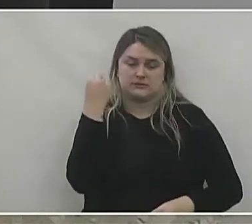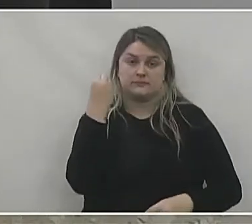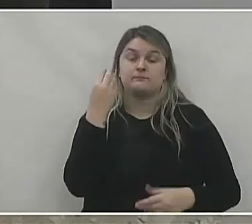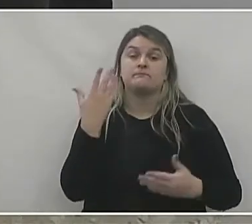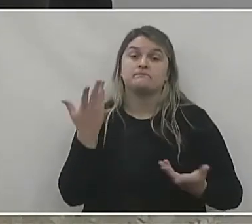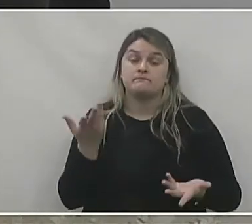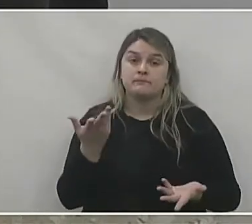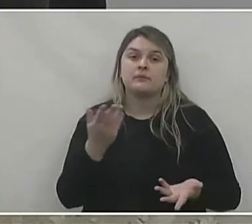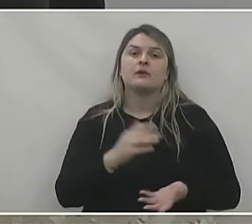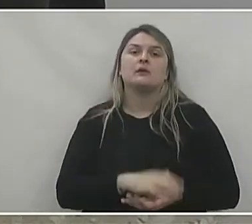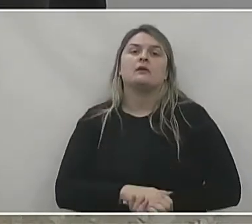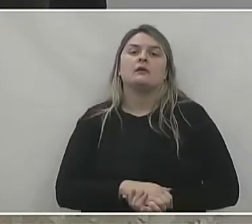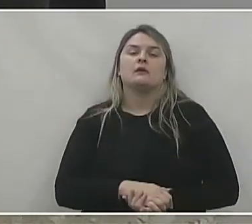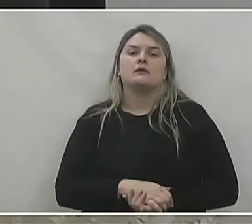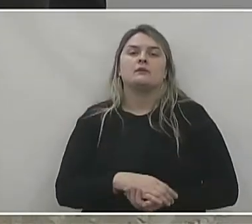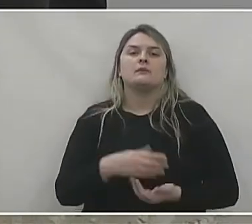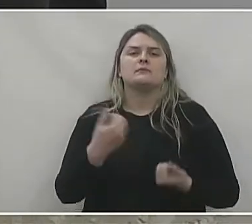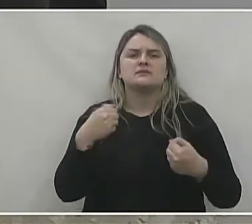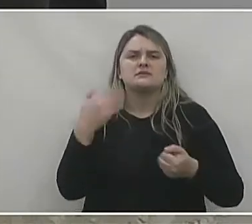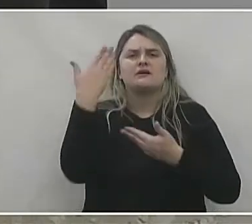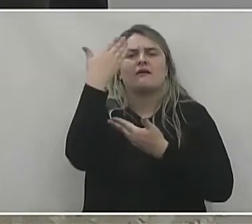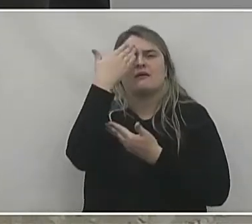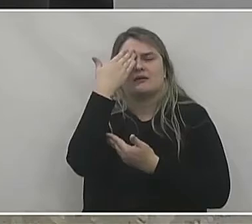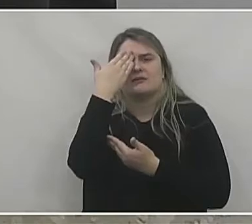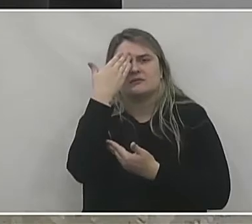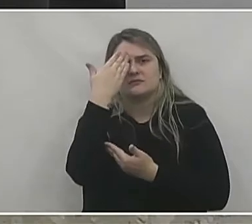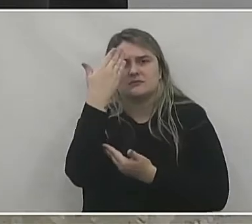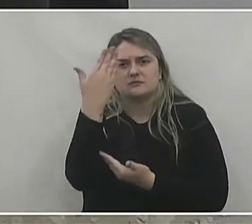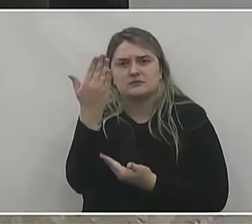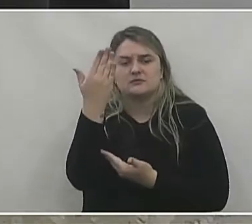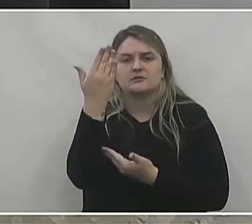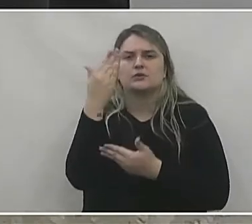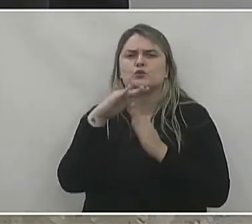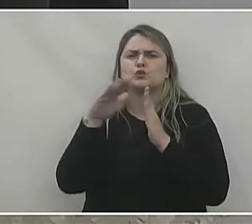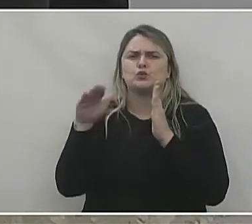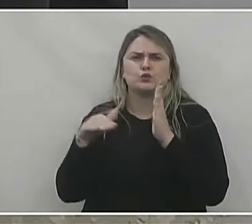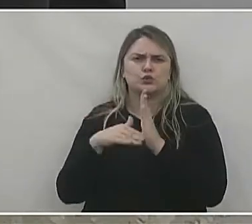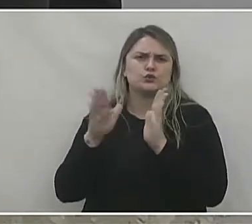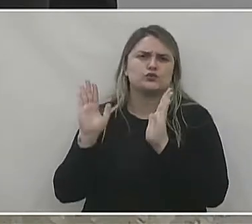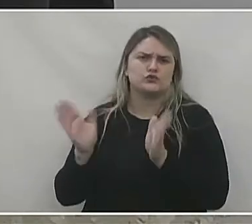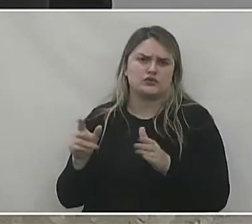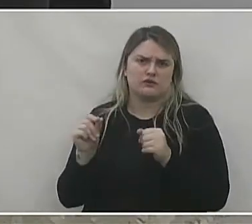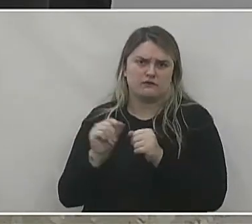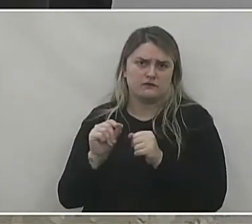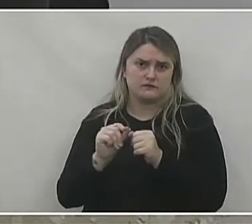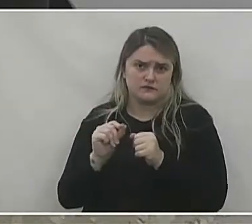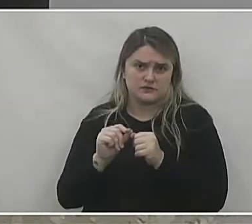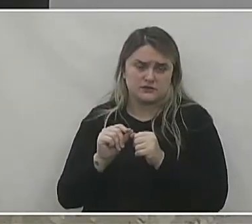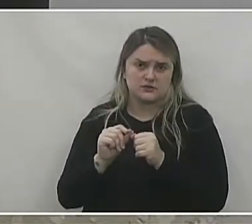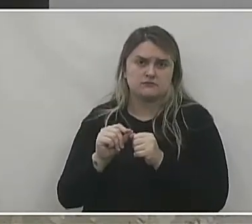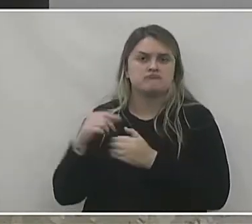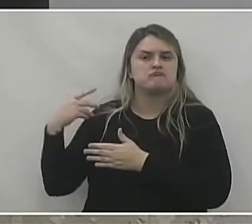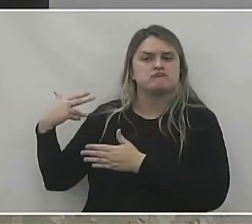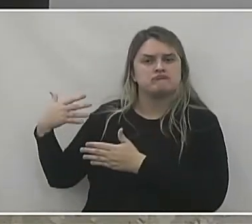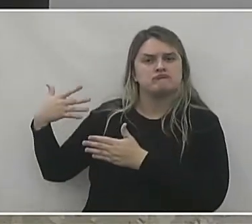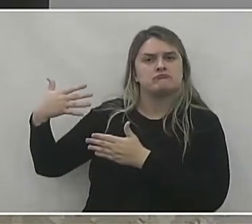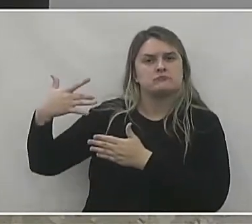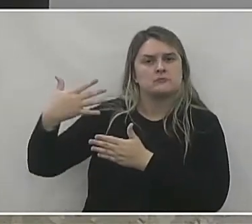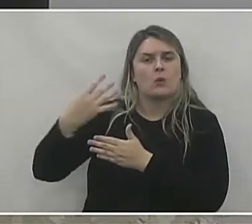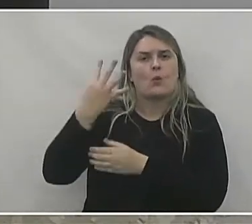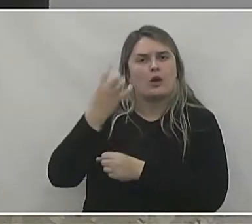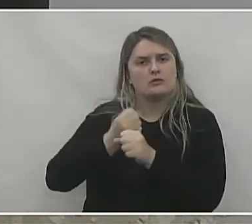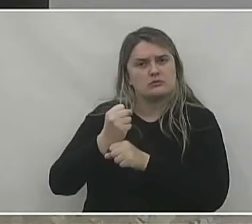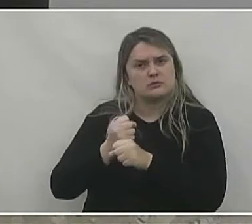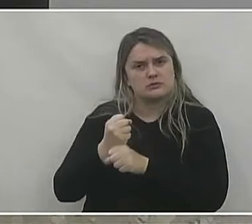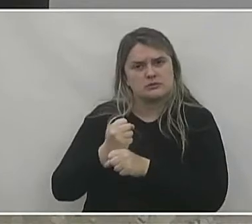não poderia deixar de agradecer tudo que o senhor fez durante esses 4